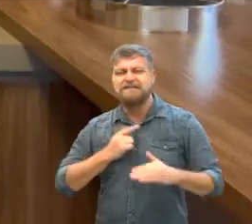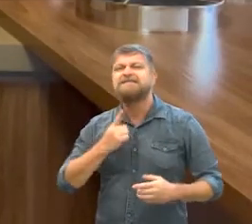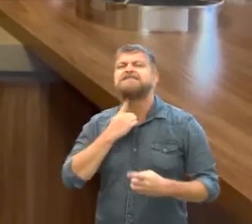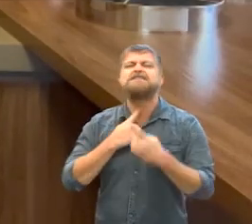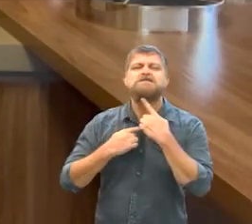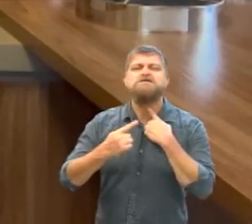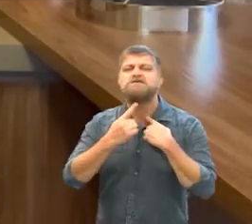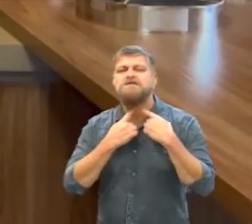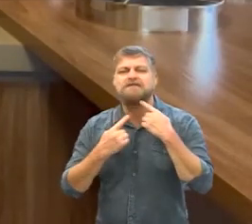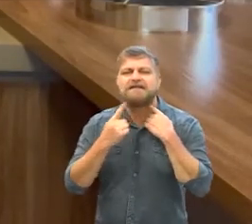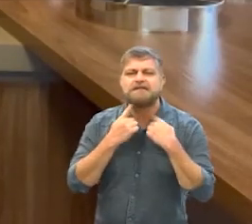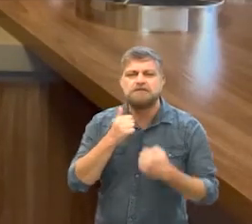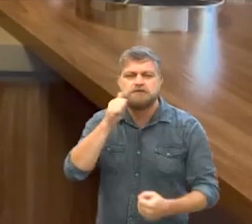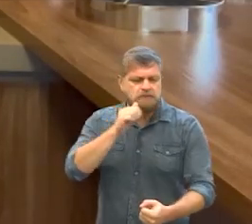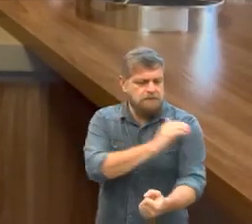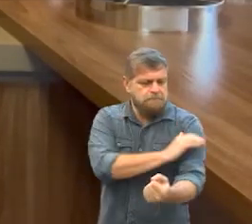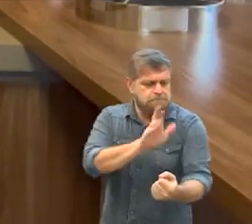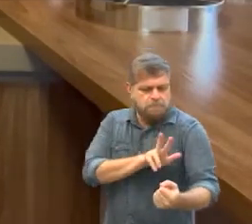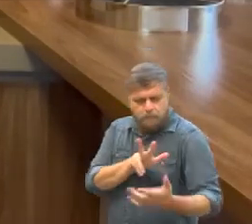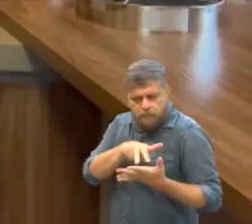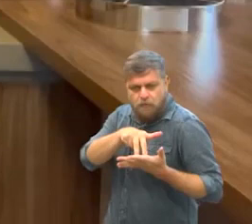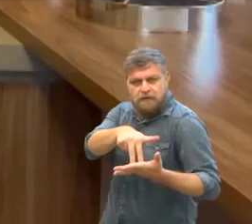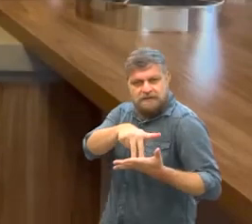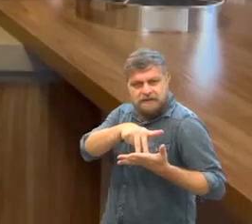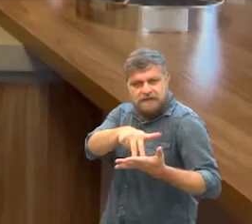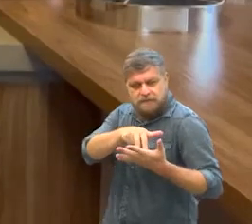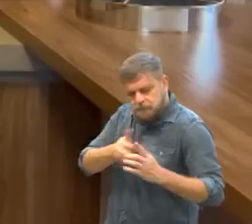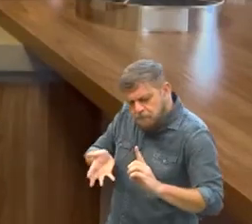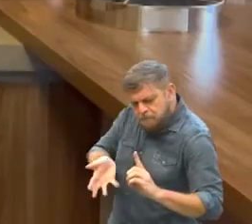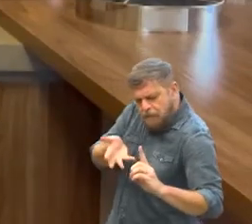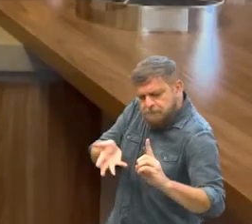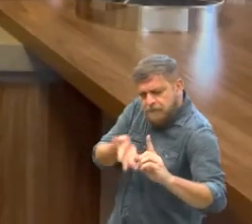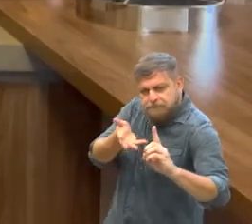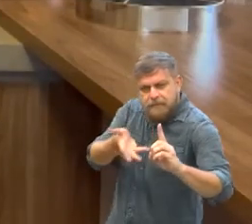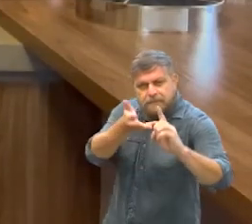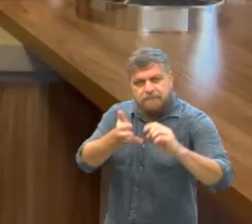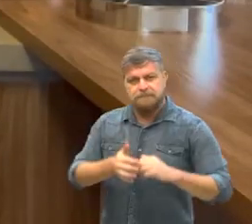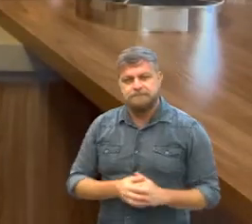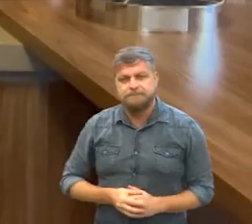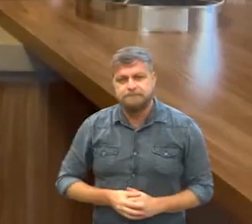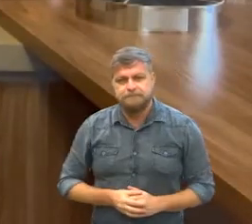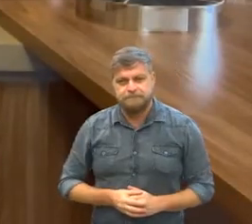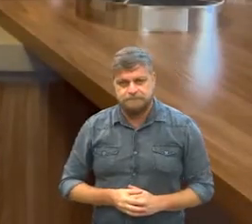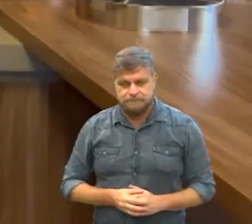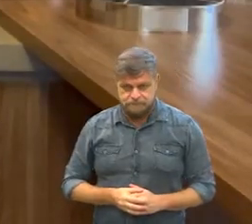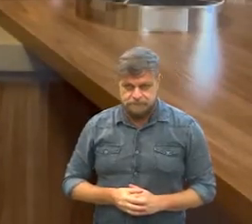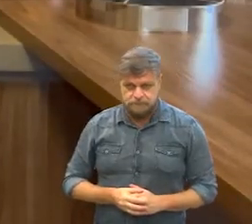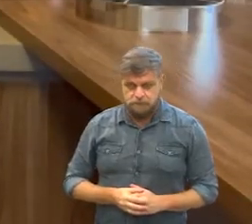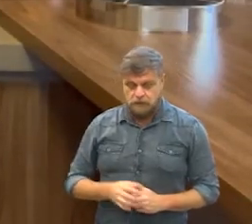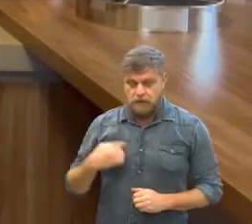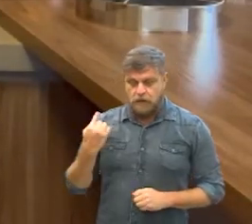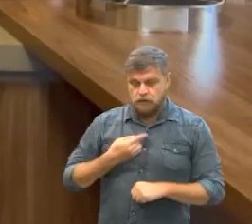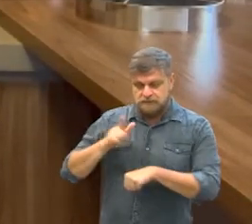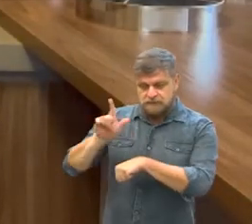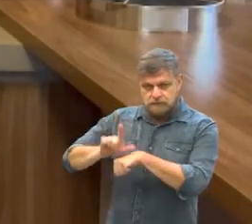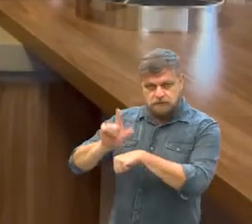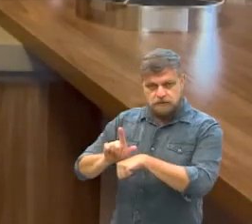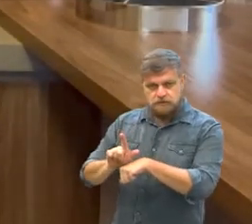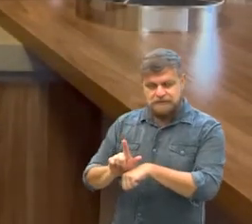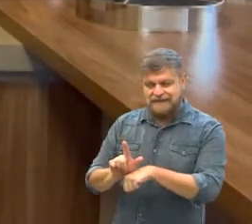a trabalhar realmente o empoderamento, incentivar esse empoderamento? Para a